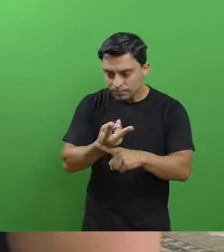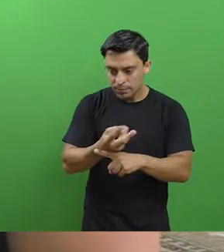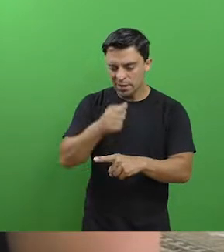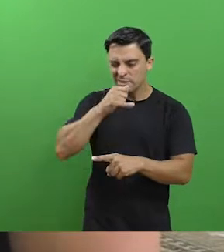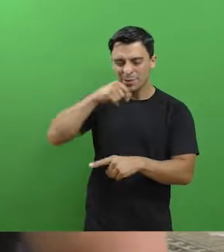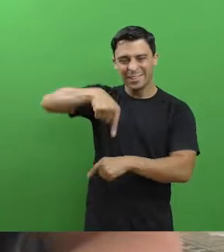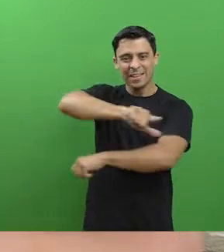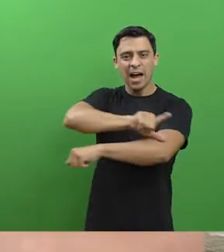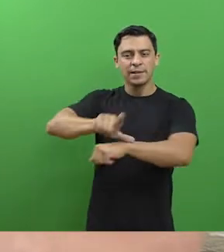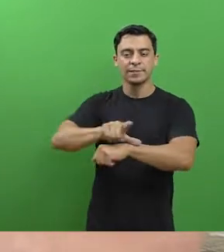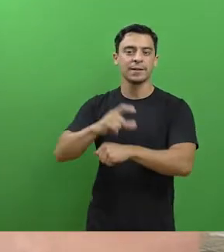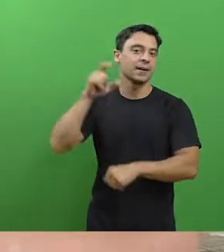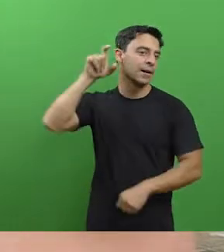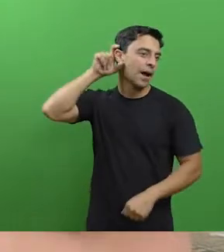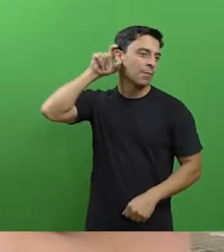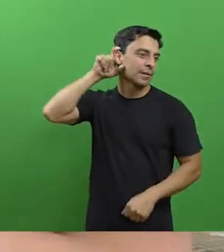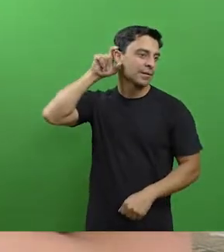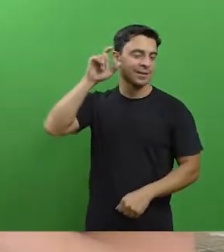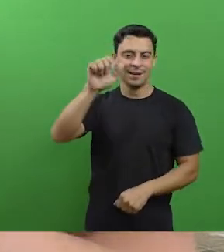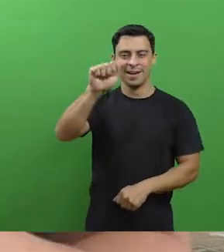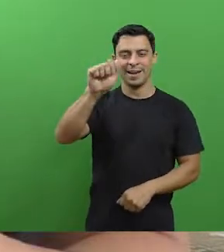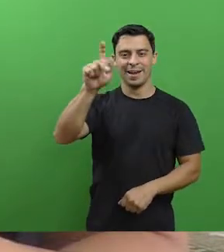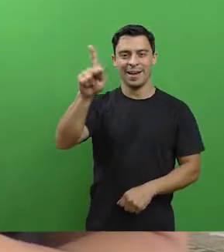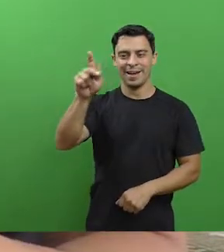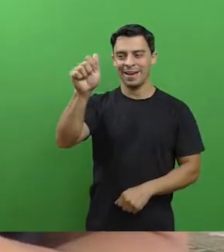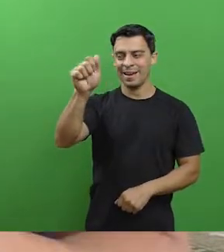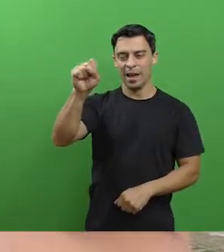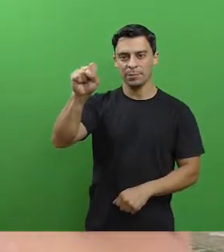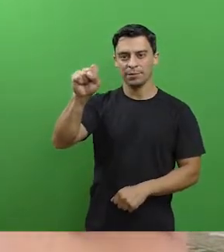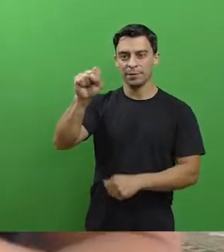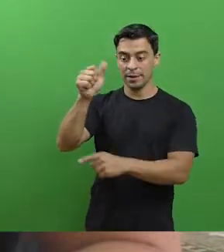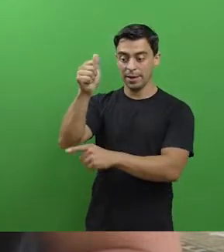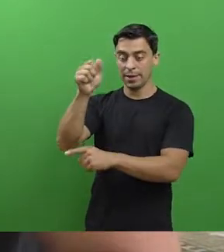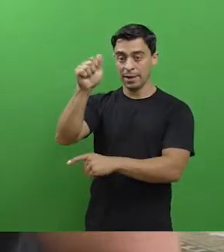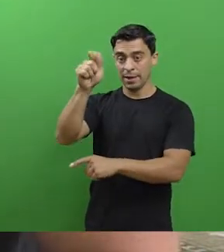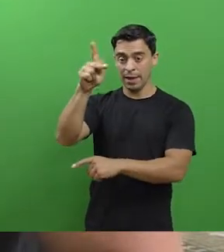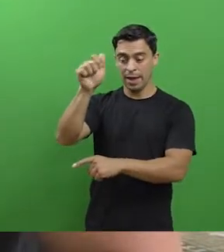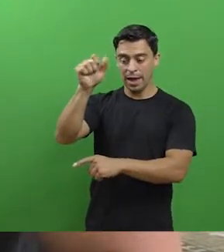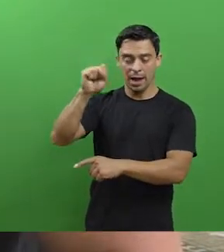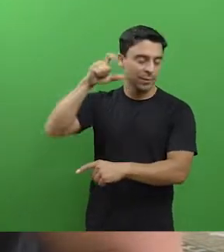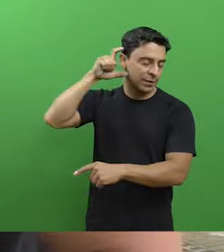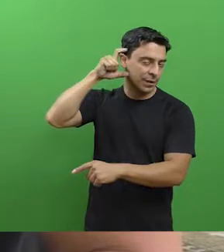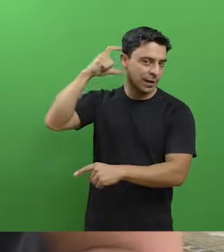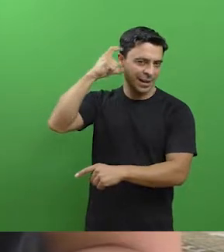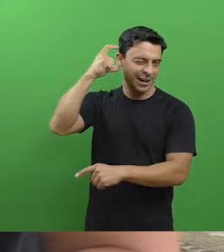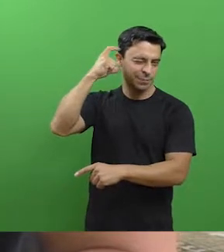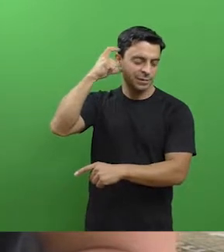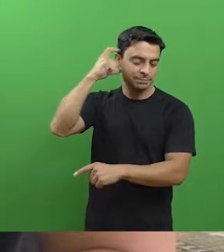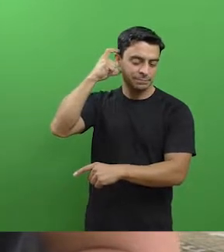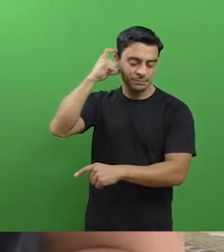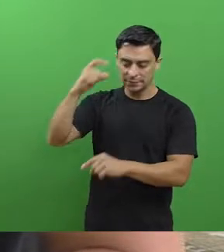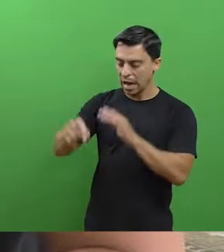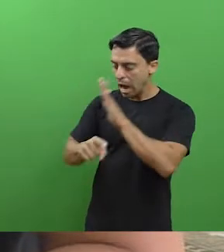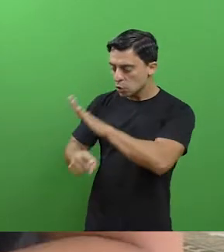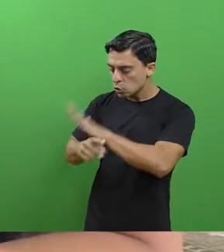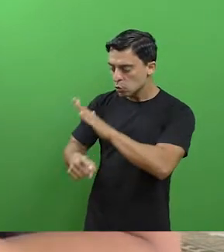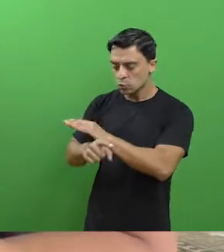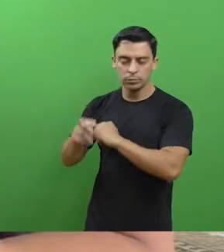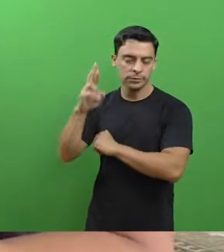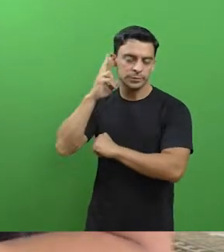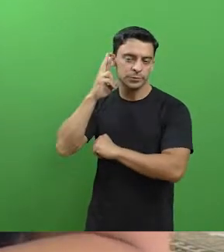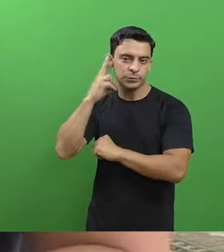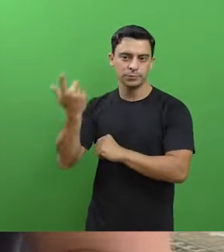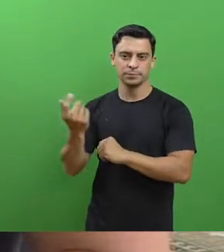outras instituições. Só que o APAS, ele dá um reforço, né? Ele ajuda nesse sentido. Agora, para o surdo ele aprender,